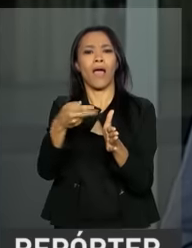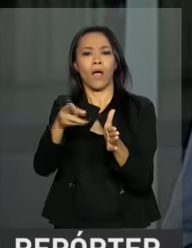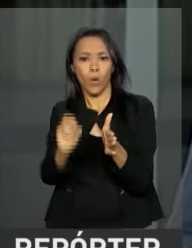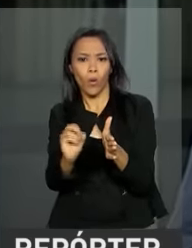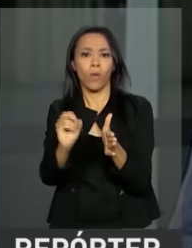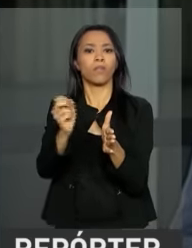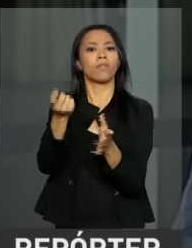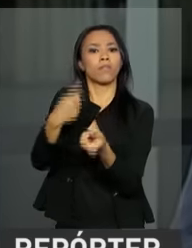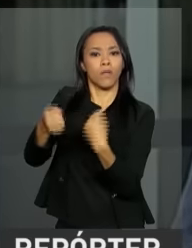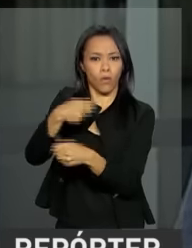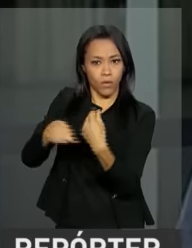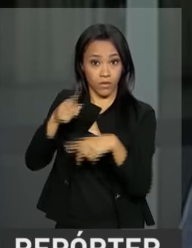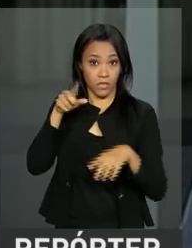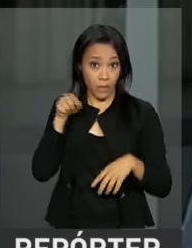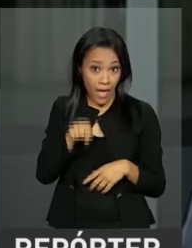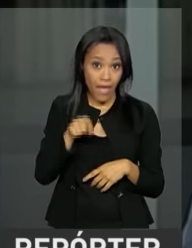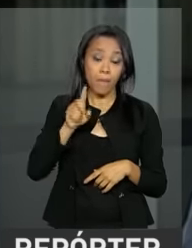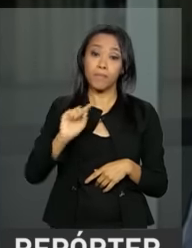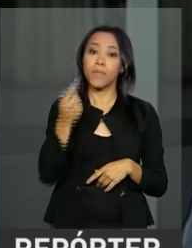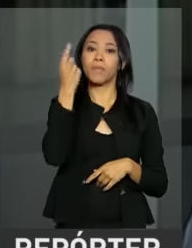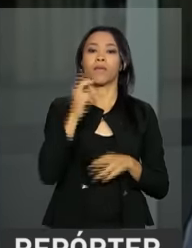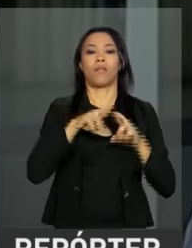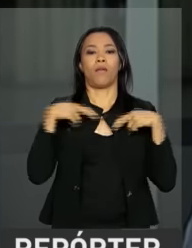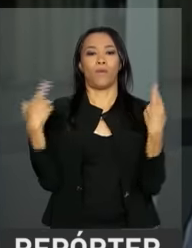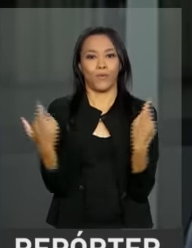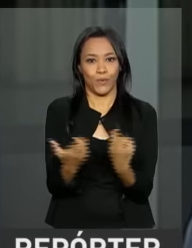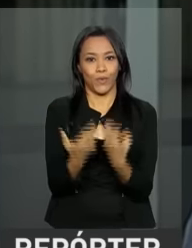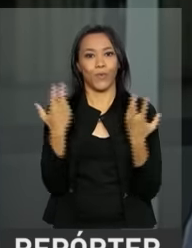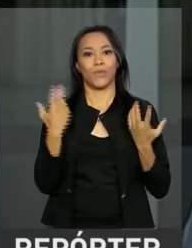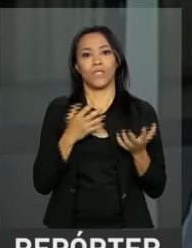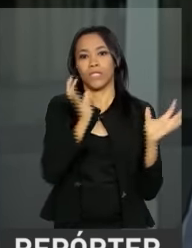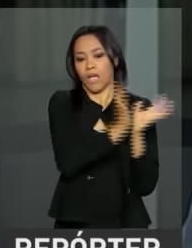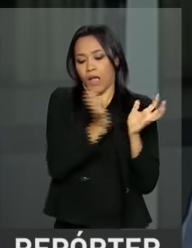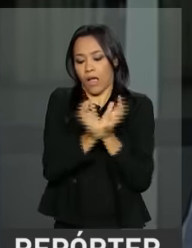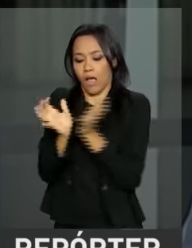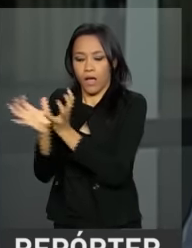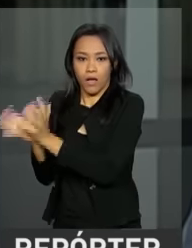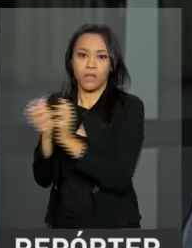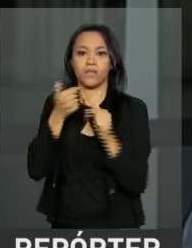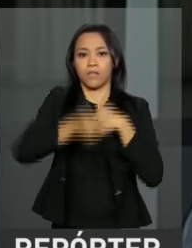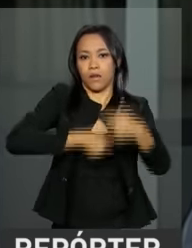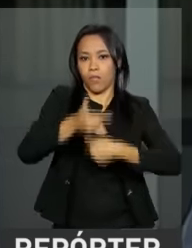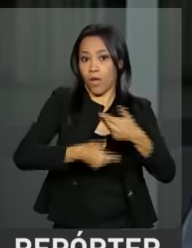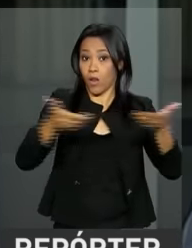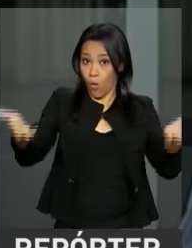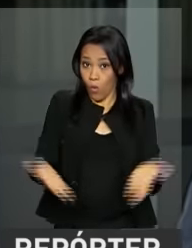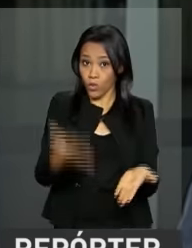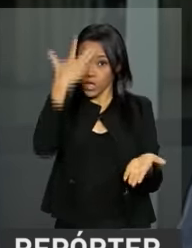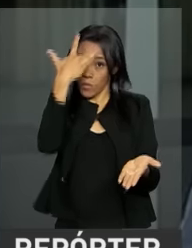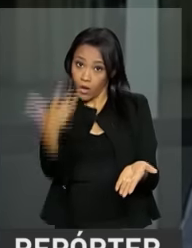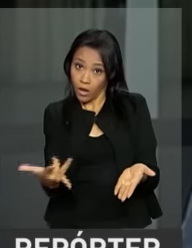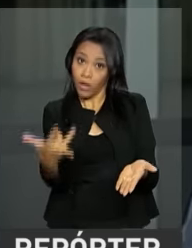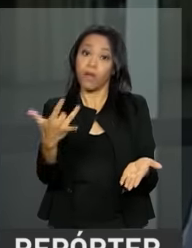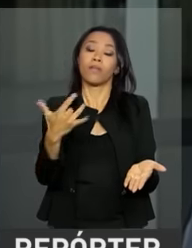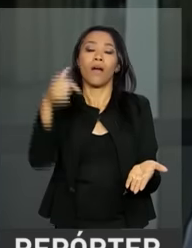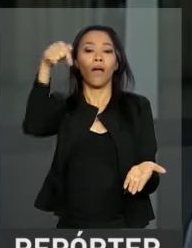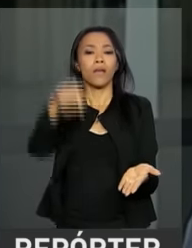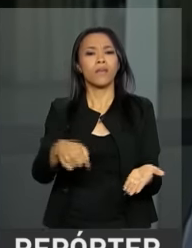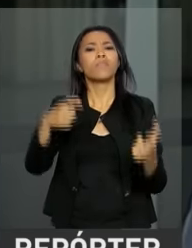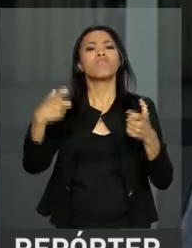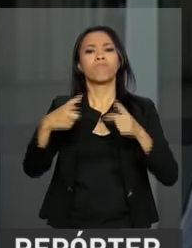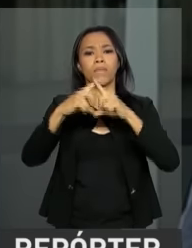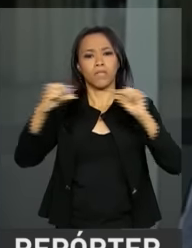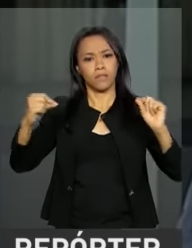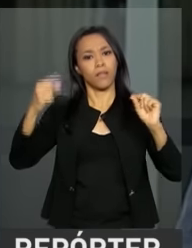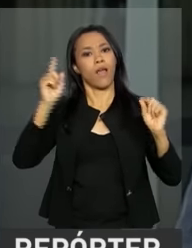essa e é a primeira rodada de reuniões dos grupos de trabalho que acontece hoje e amanhã aqui em Brasília